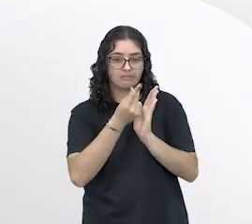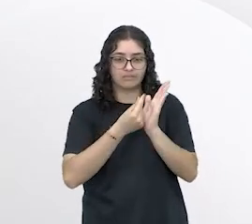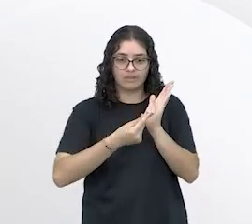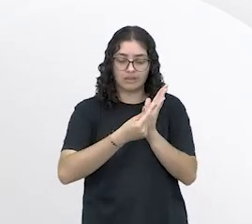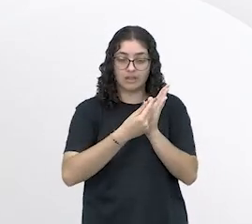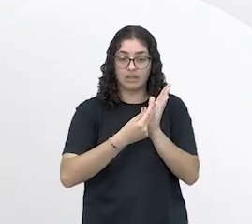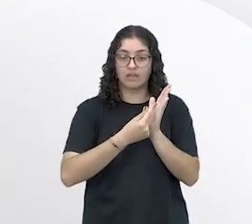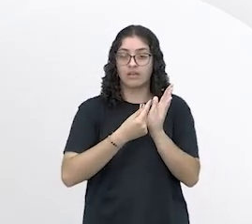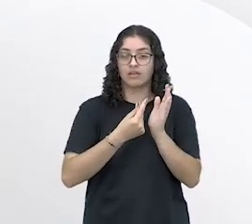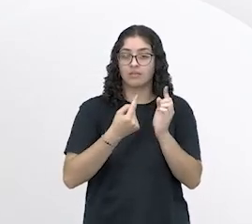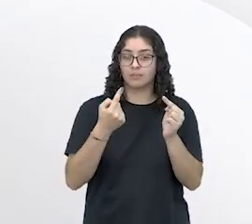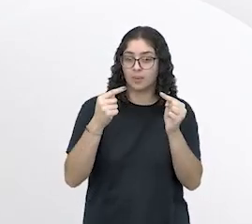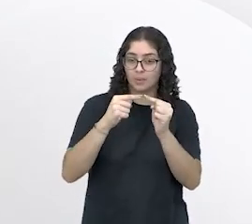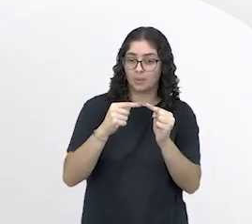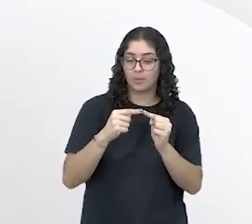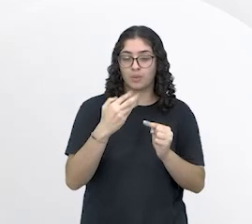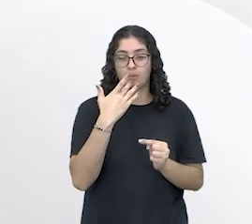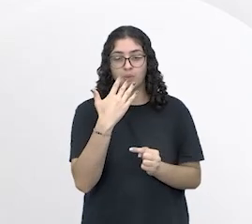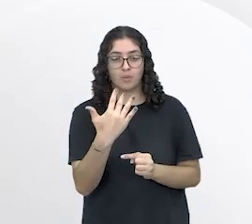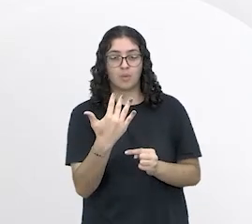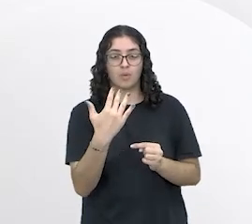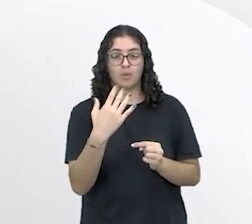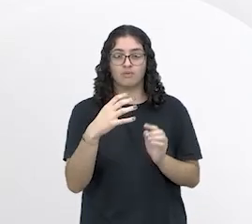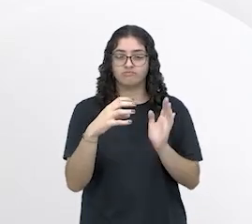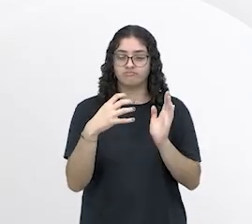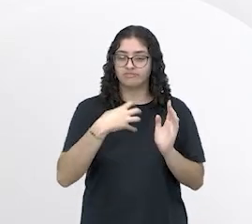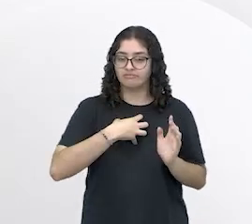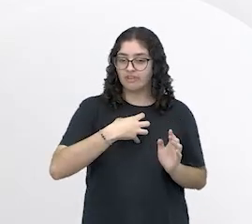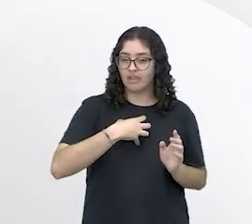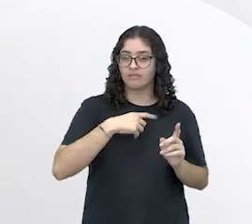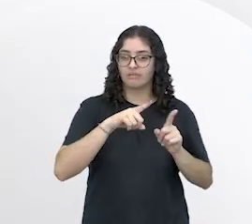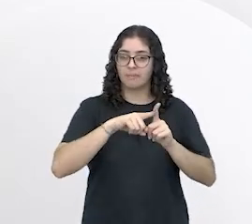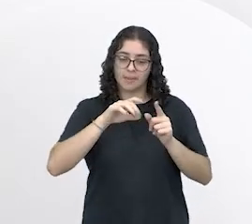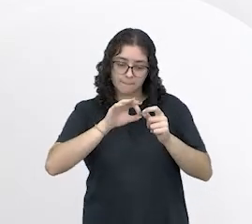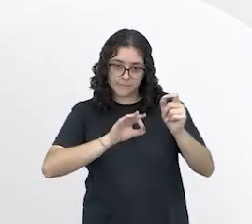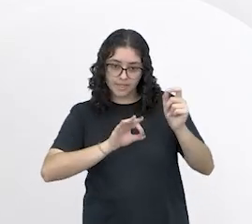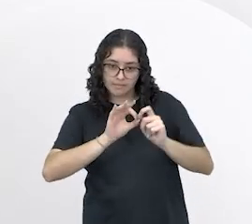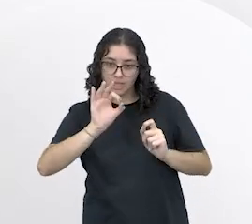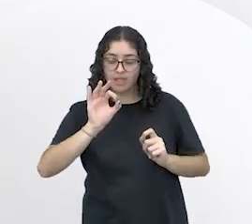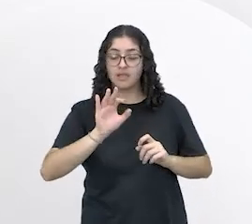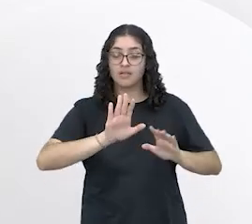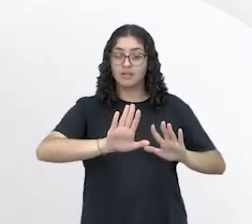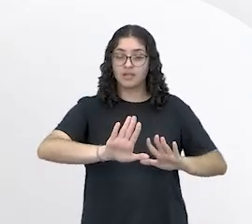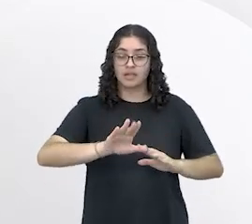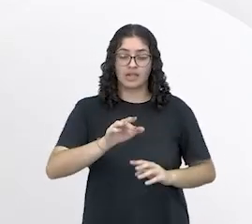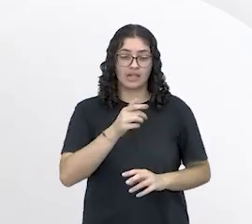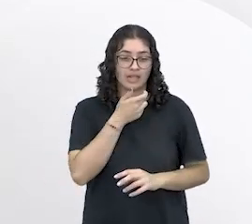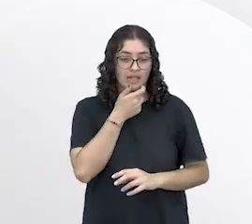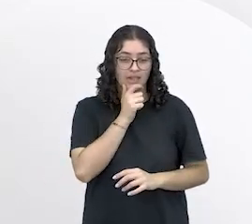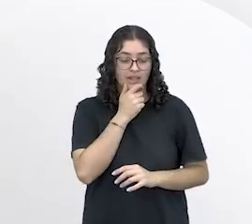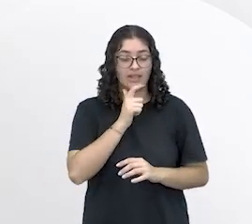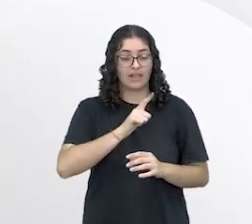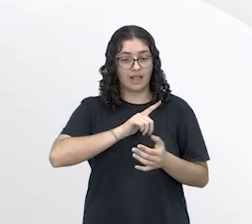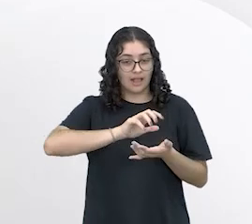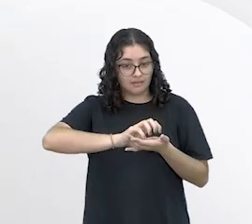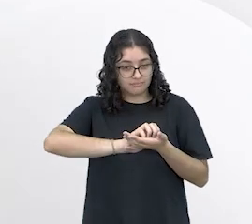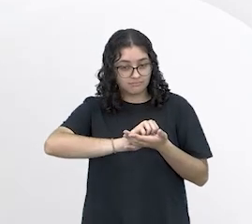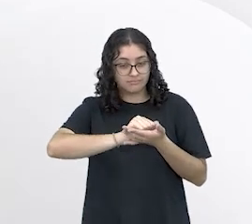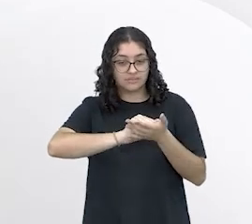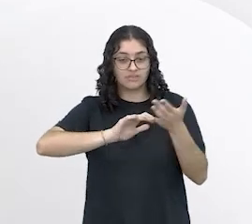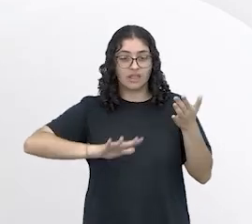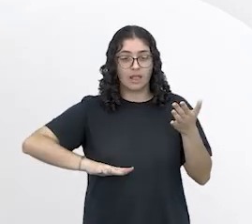meio de atributos, tais como cor, forma e medida. Em inglês, a gente tem umas atividades que são... Qual